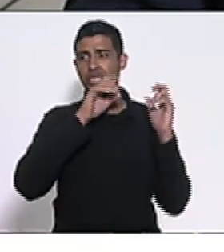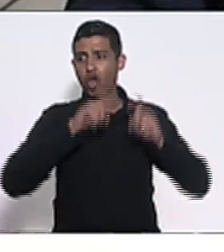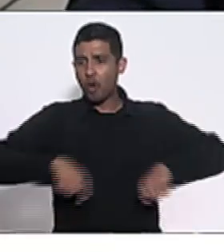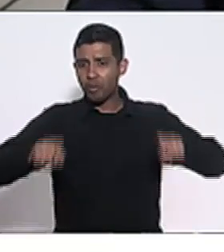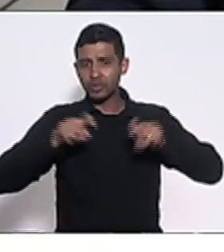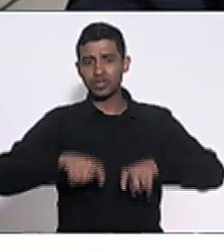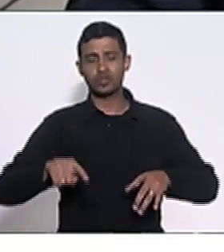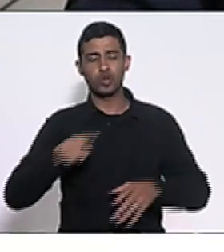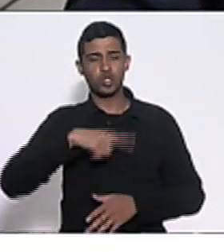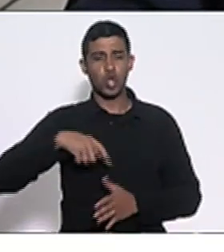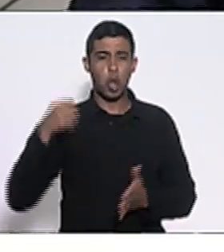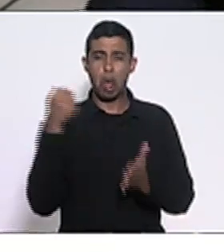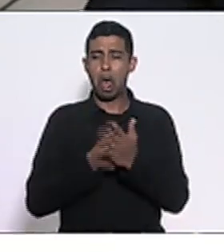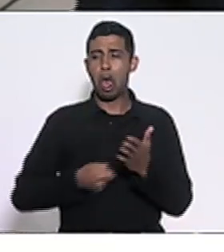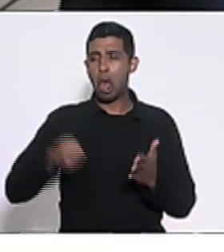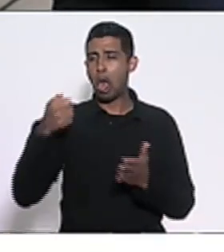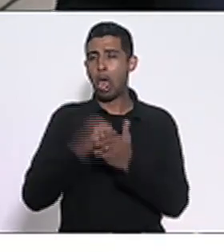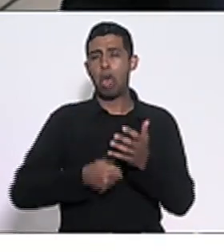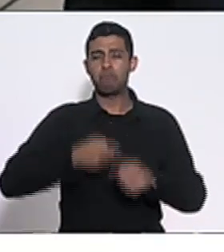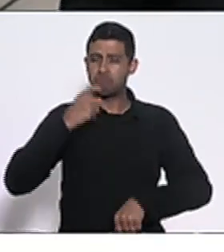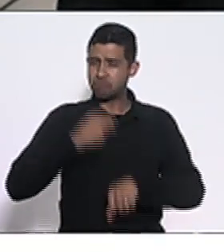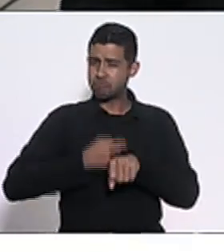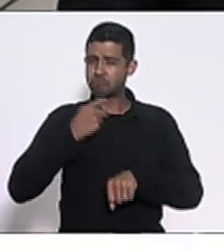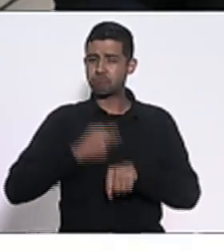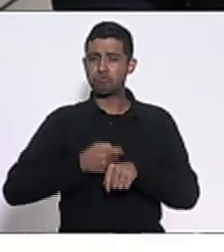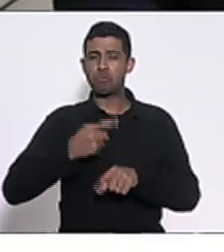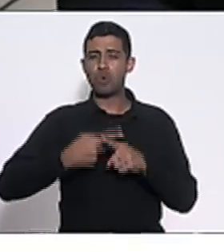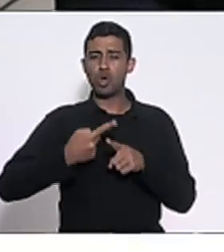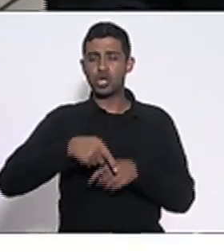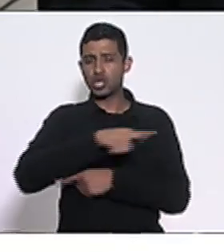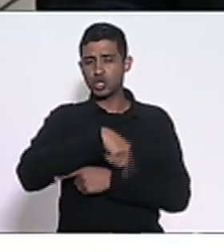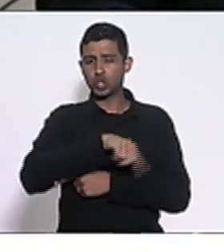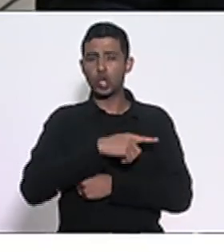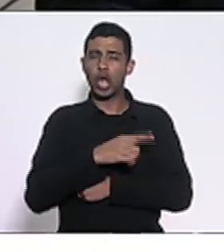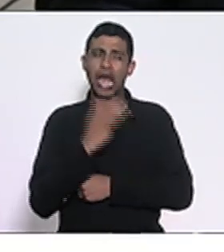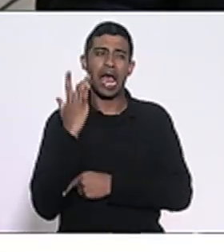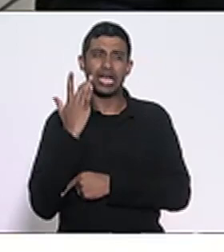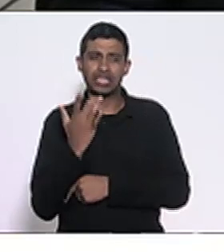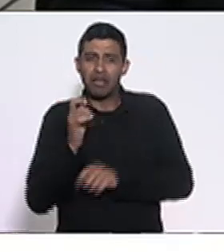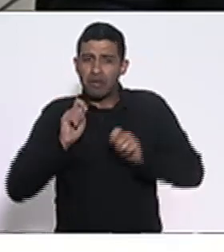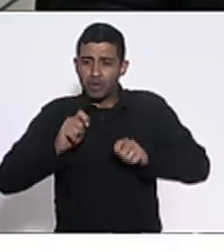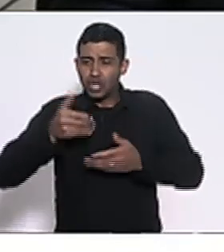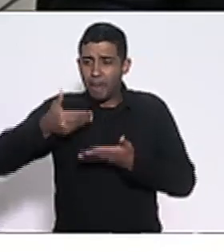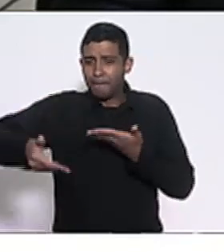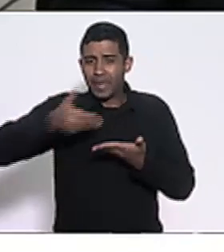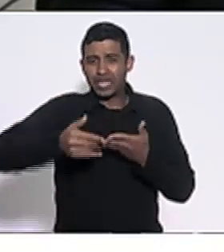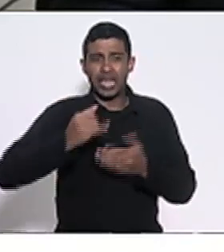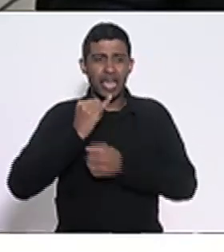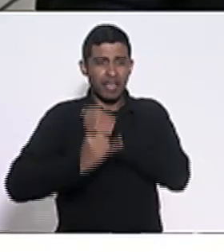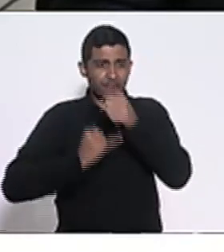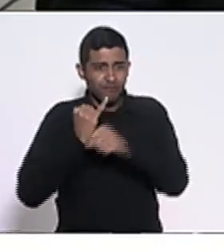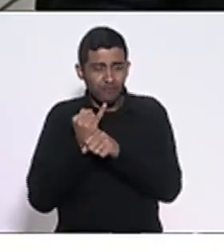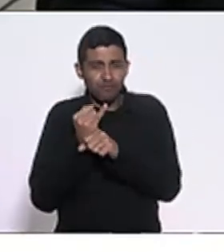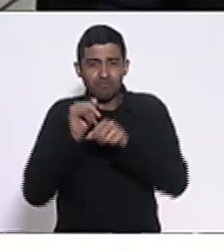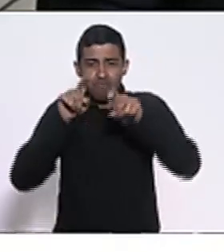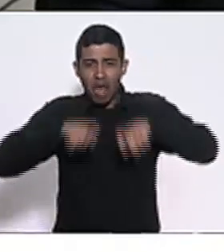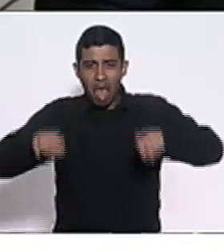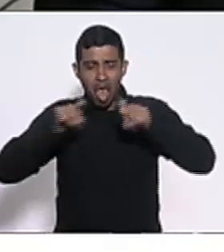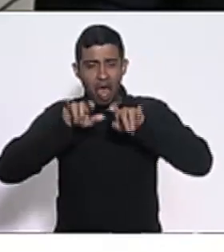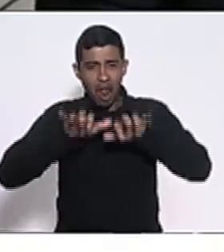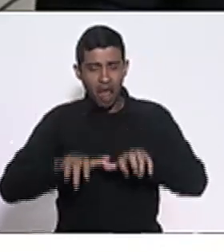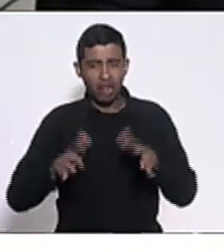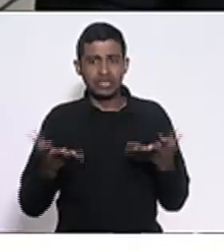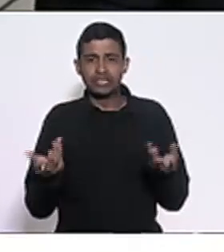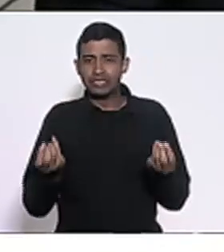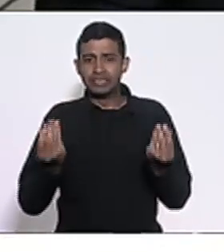Fizemos uma luta dura porque achávamos que havia possibilidade de, inclusive, perder dados do computador, porque o computador, o mainframe, estava sendo